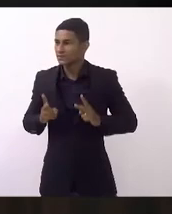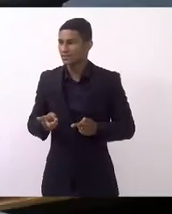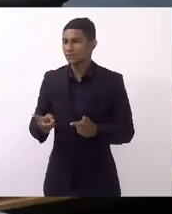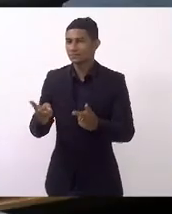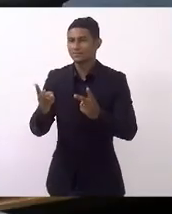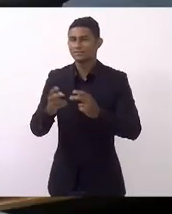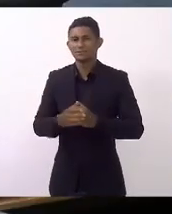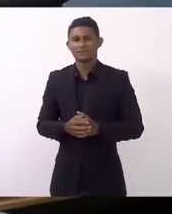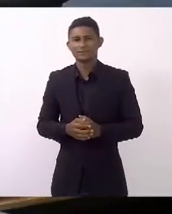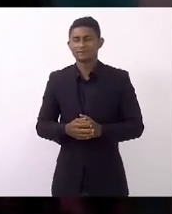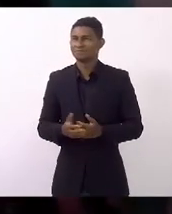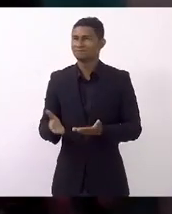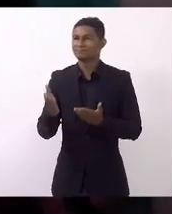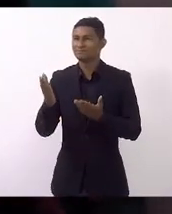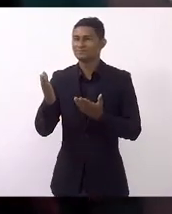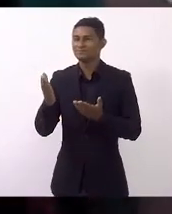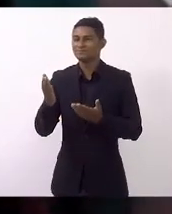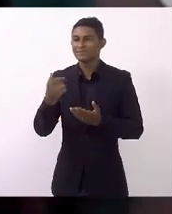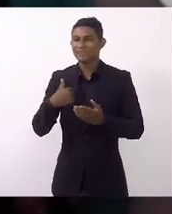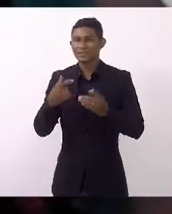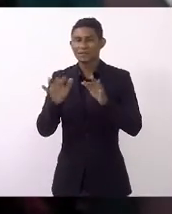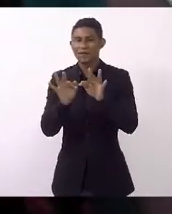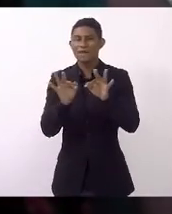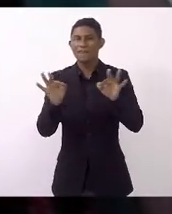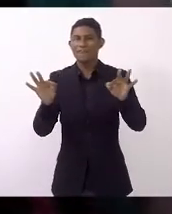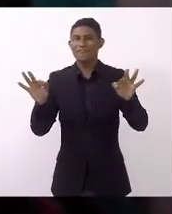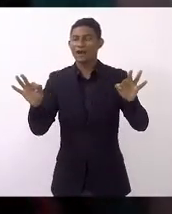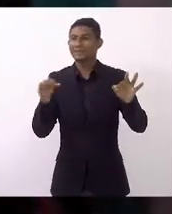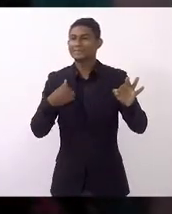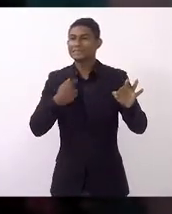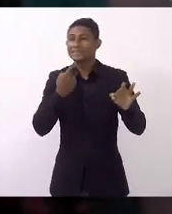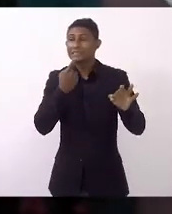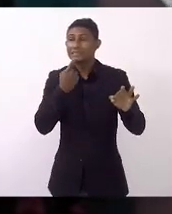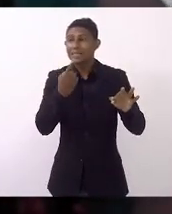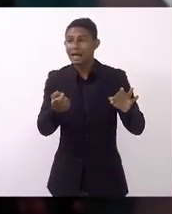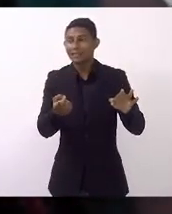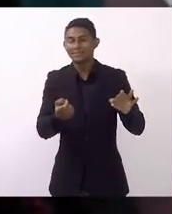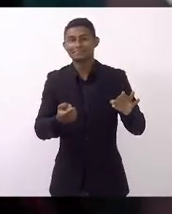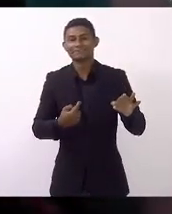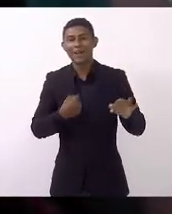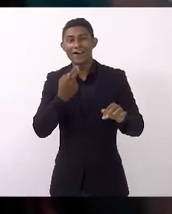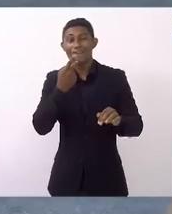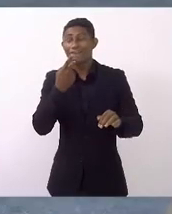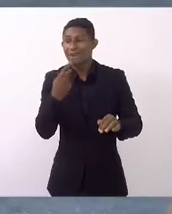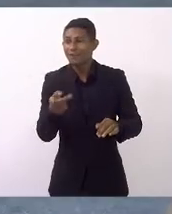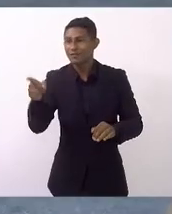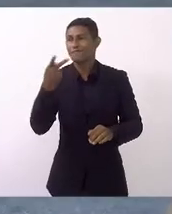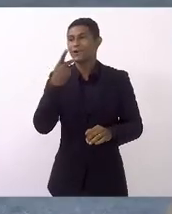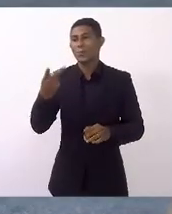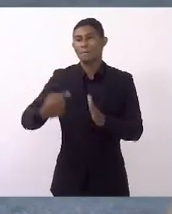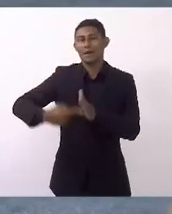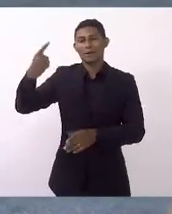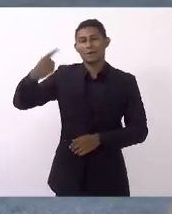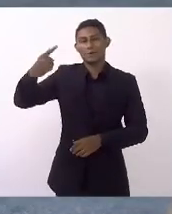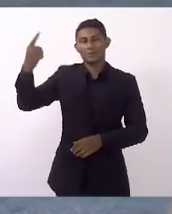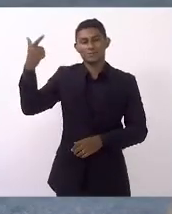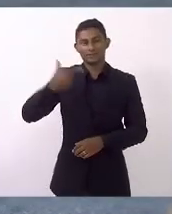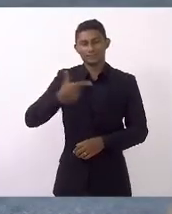Poxa, Valdec, deputado, eu estava com essa frase na agulha. Foi certeiro.